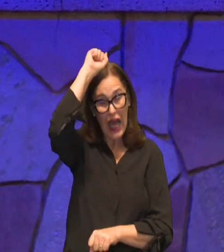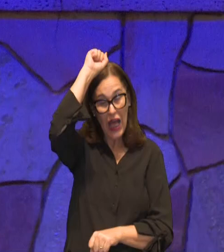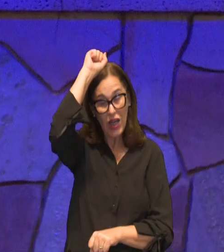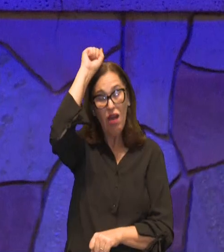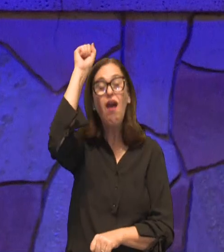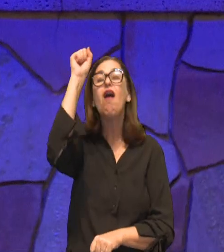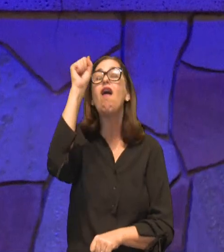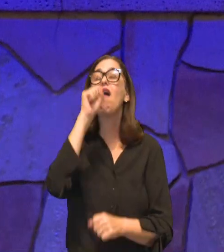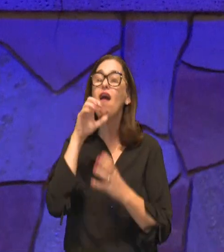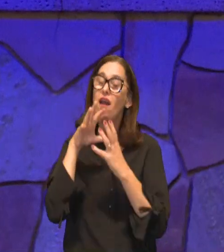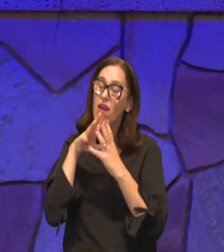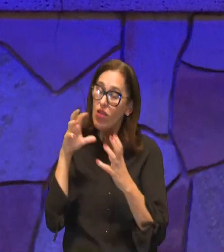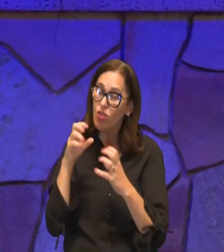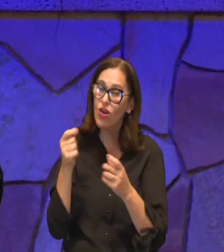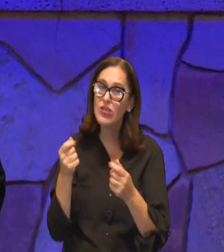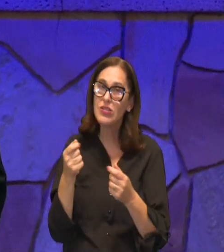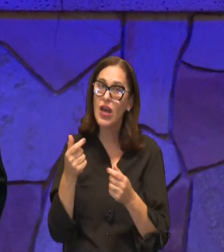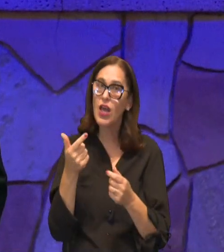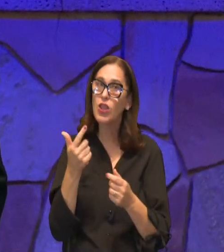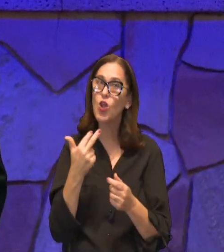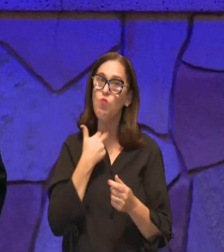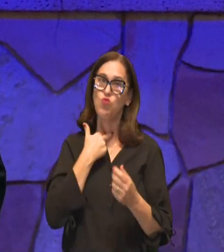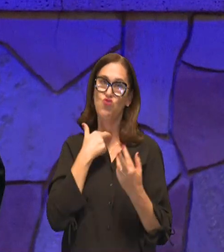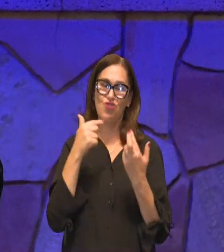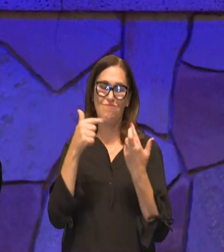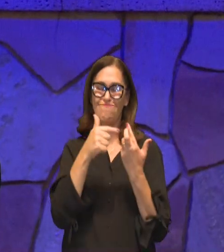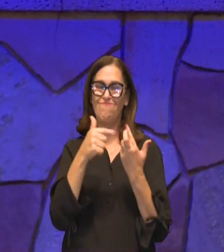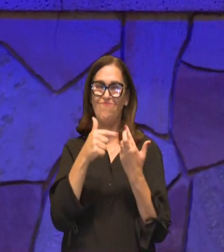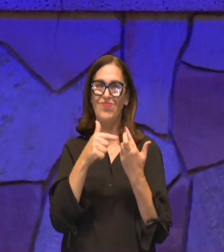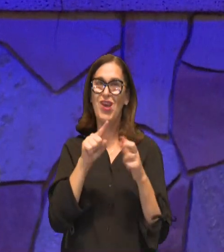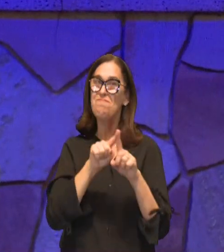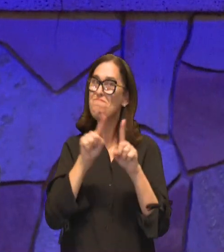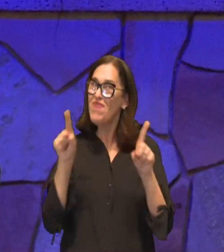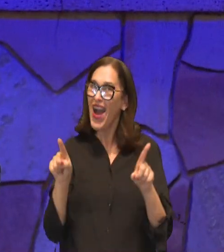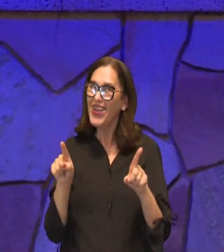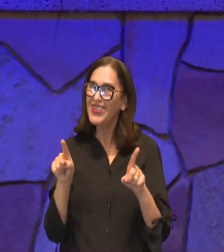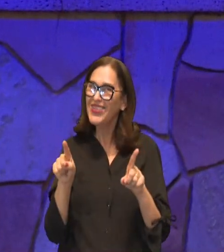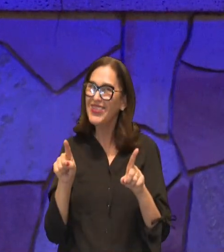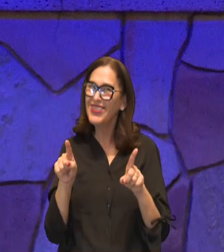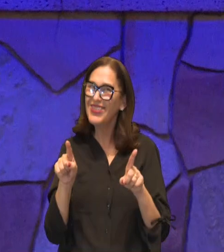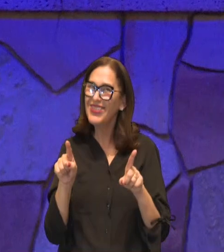muito idosa, ela era estéril. No entanto,